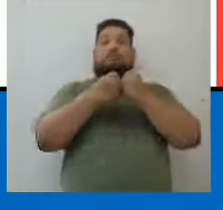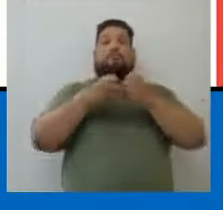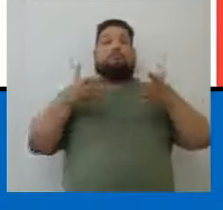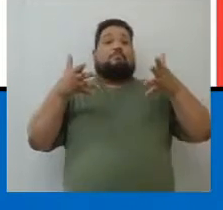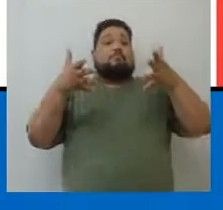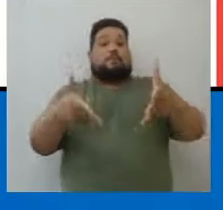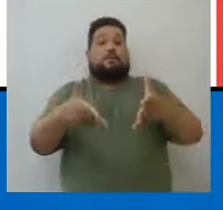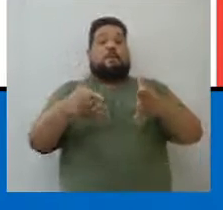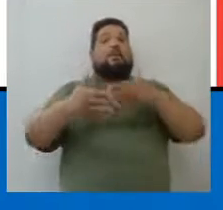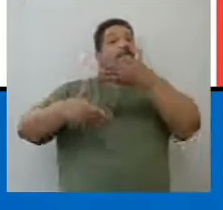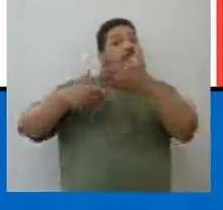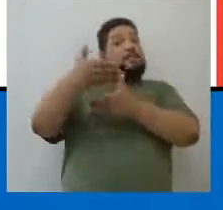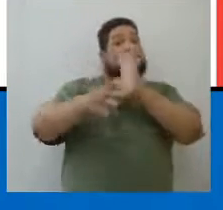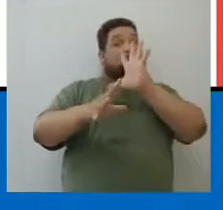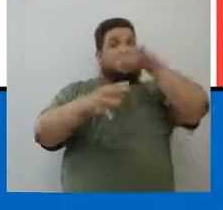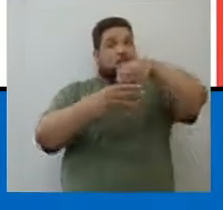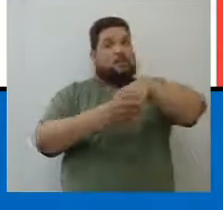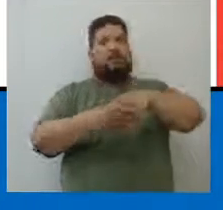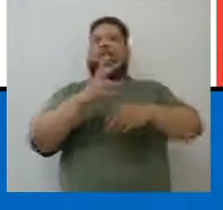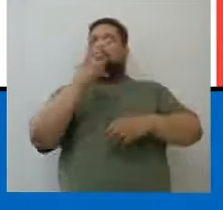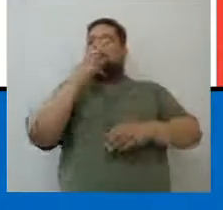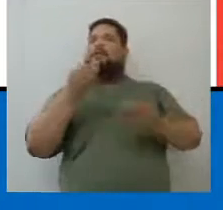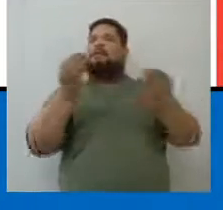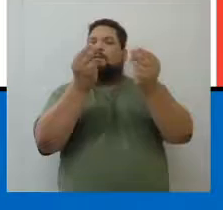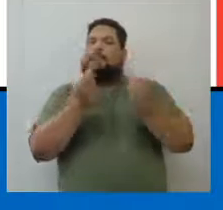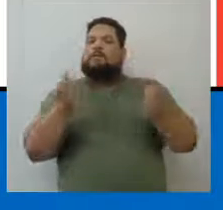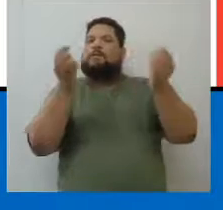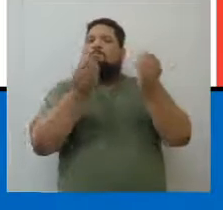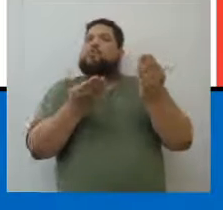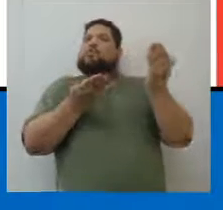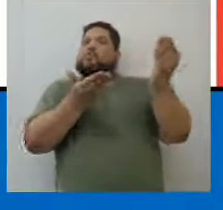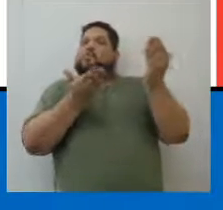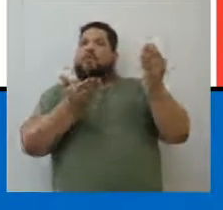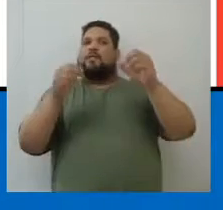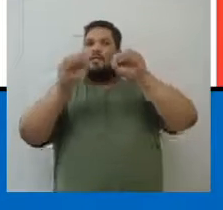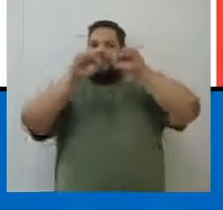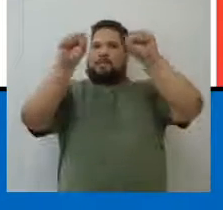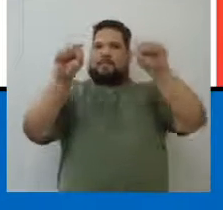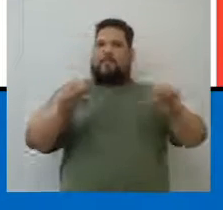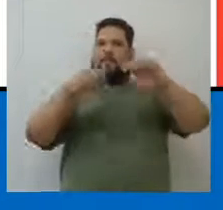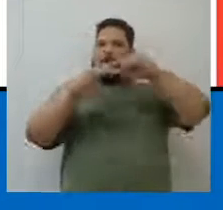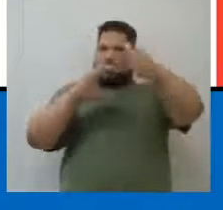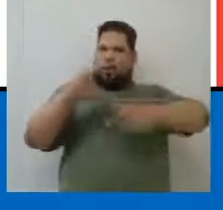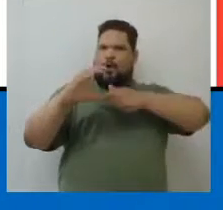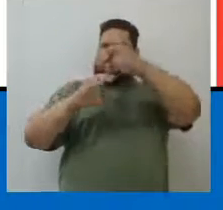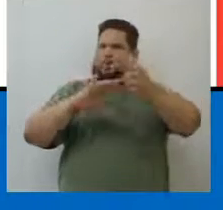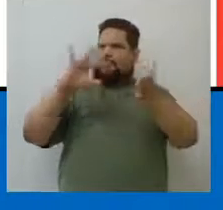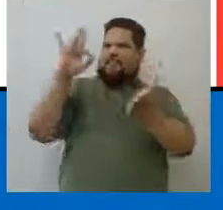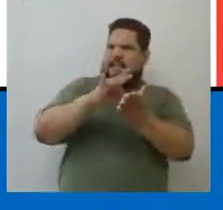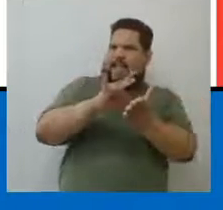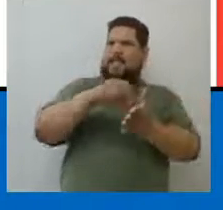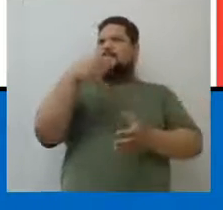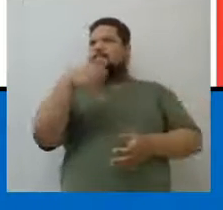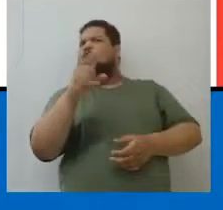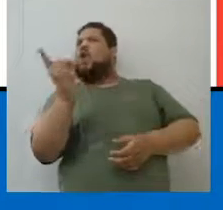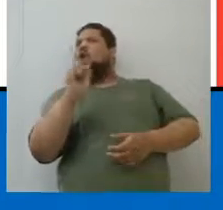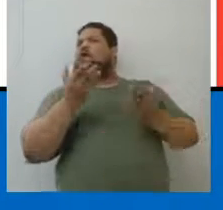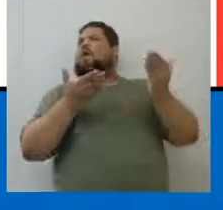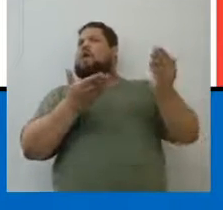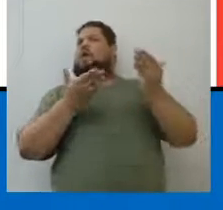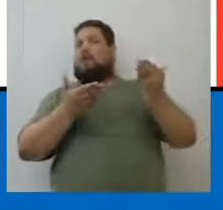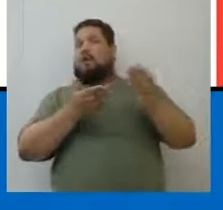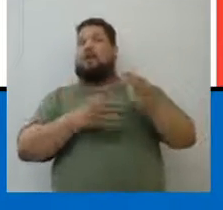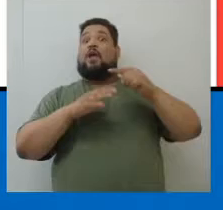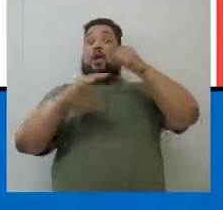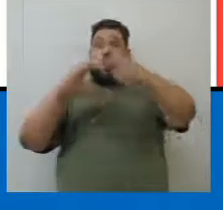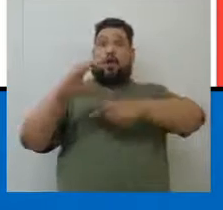desse processo é que deixa muitas dúvidas. Né? Se esse sistema de globalização é realmente uma globalização, serve realmente